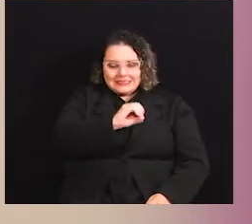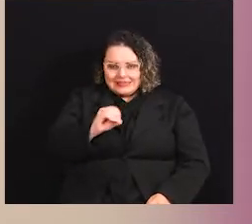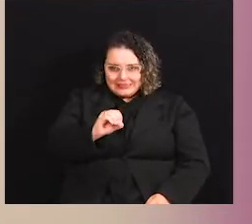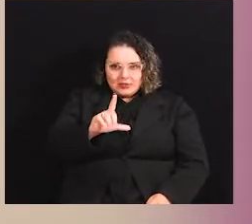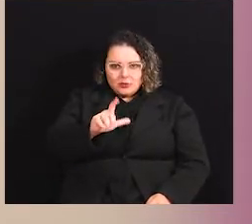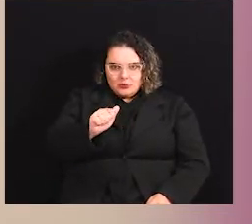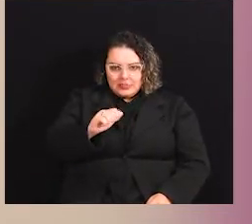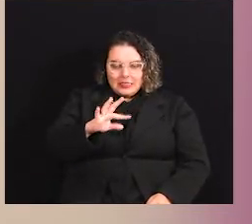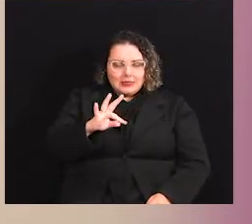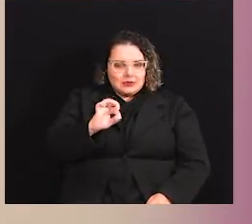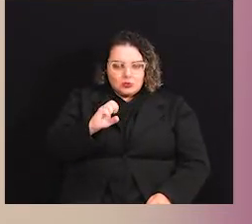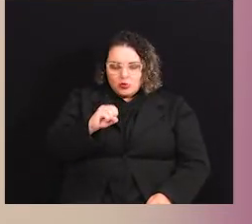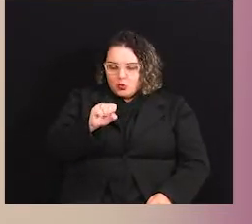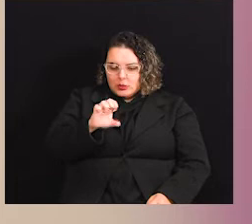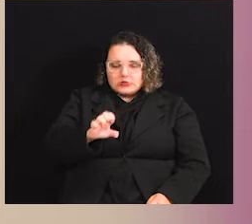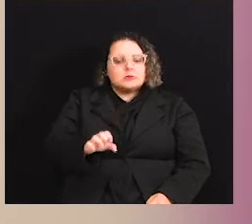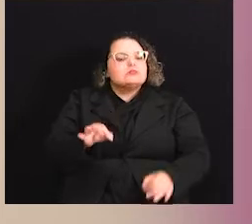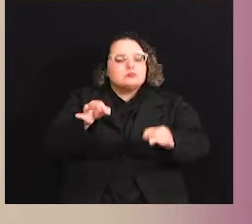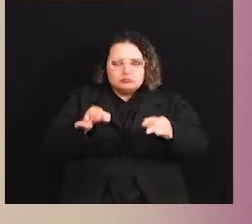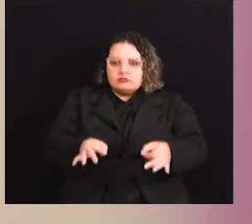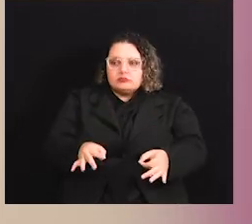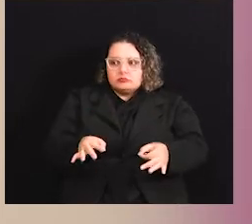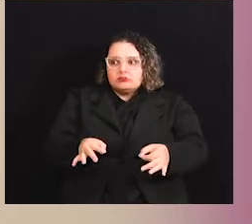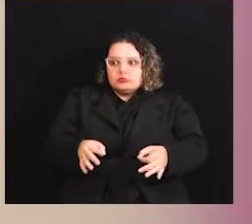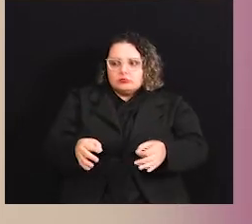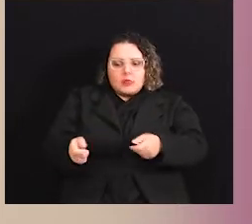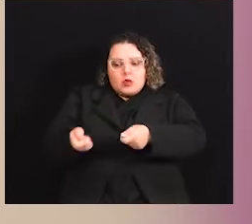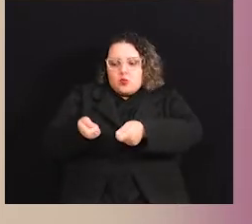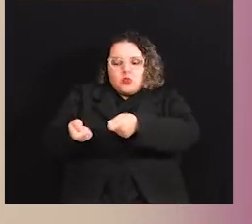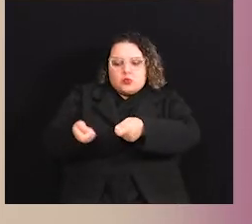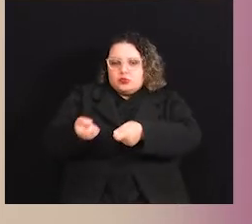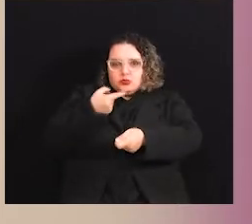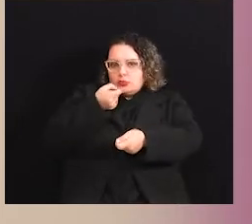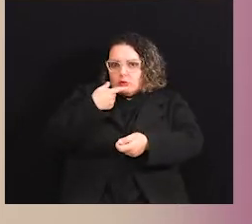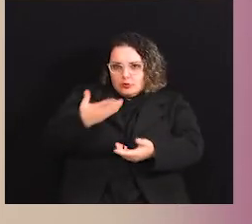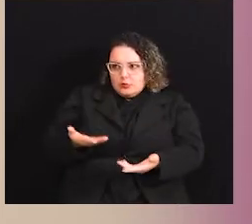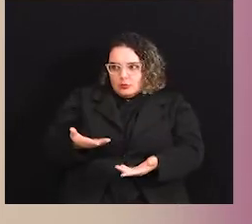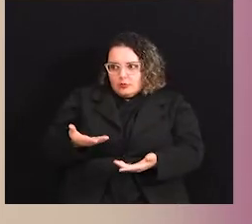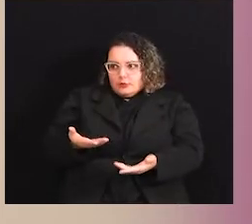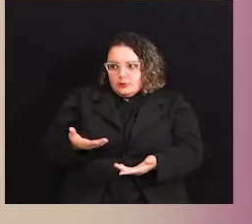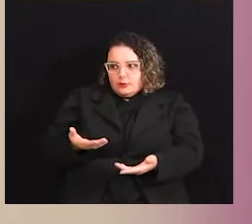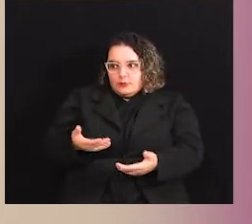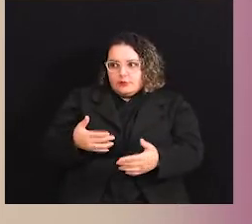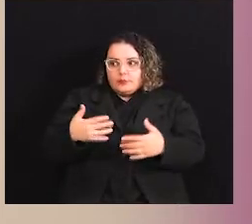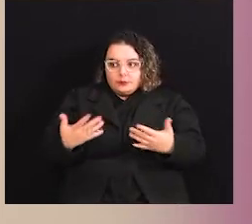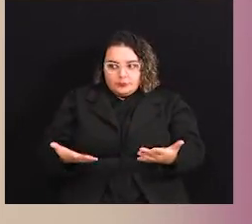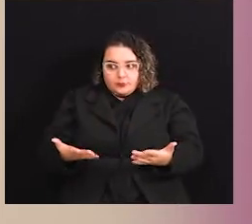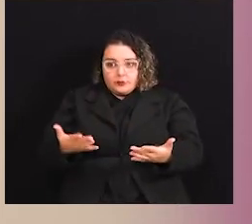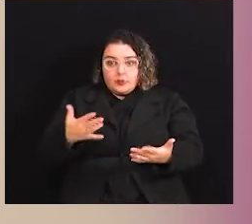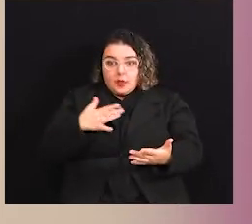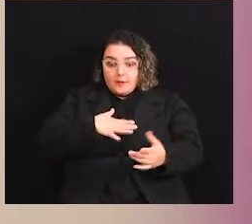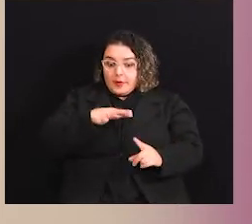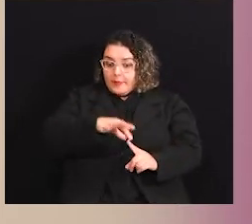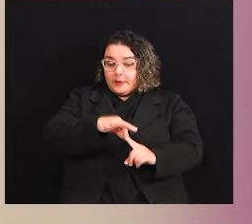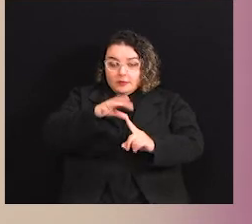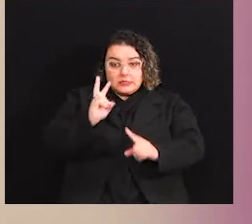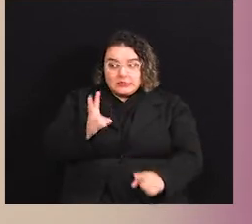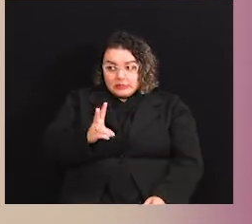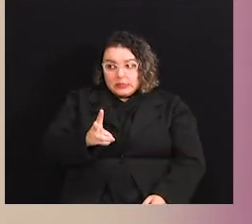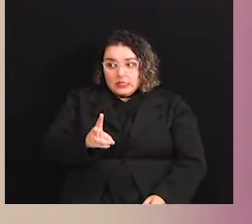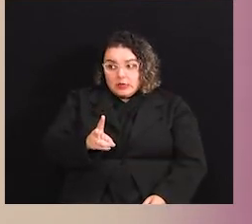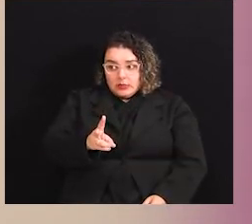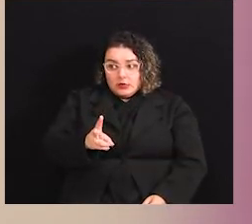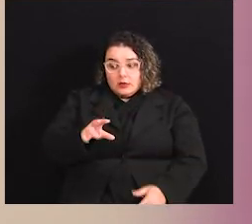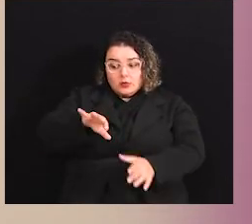tem grandes necessidades de fazer o ajuste de dose do comprimido. A minha preferência sempre é